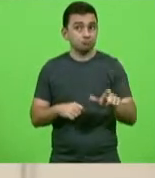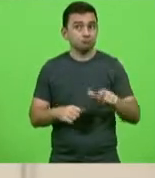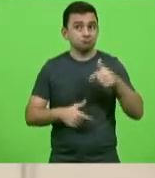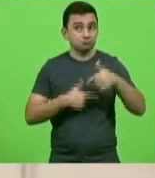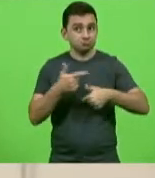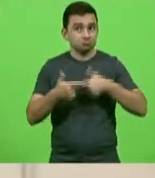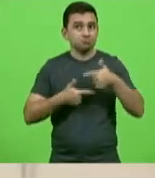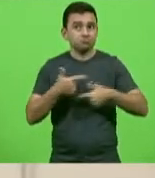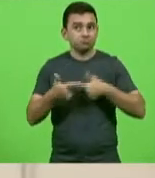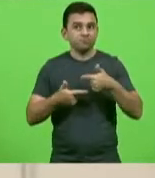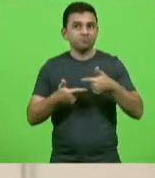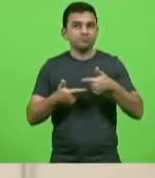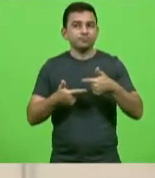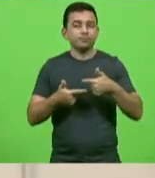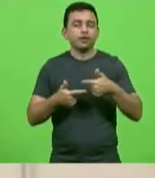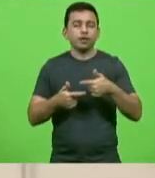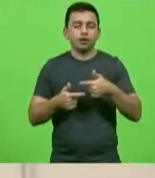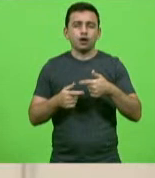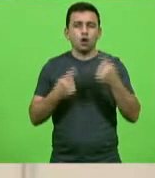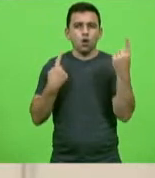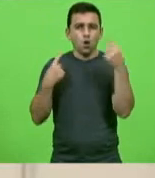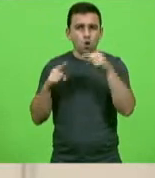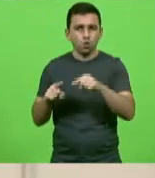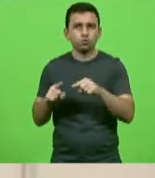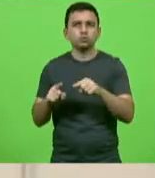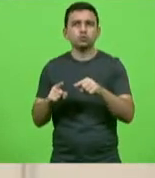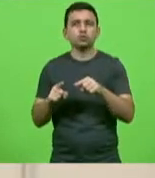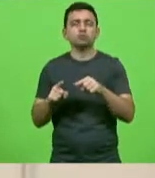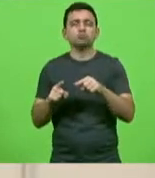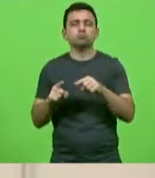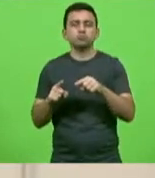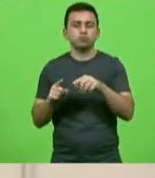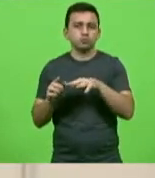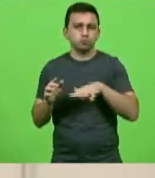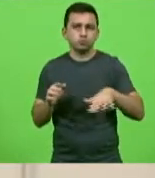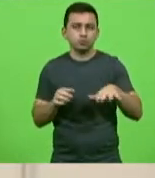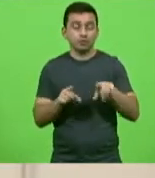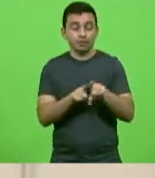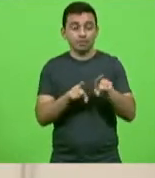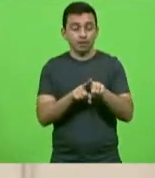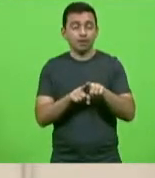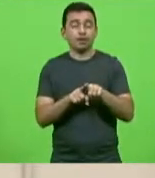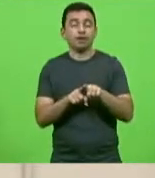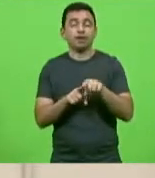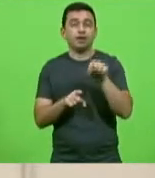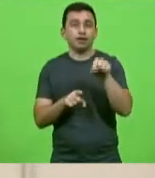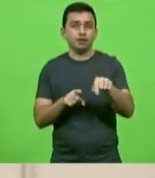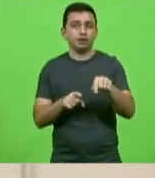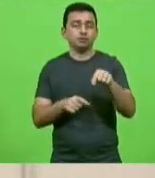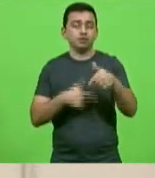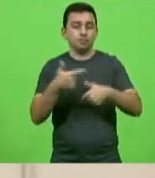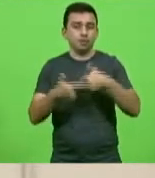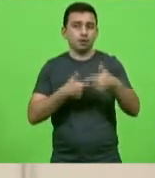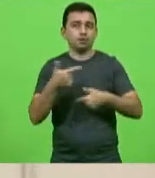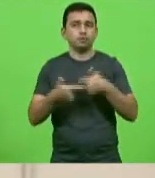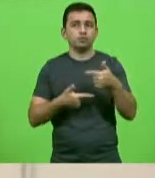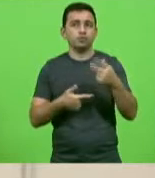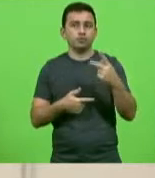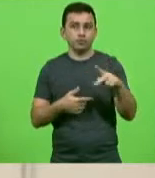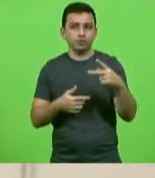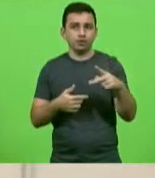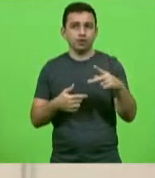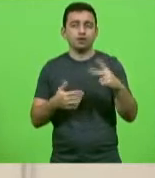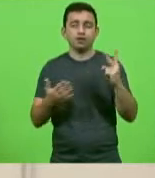da função pública, que ofenda a dignidade, a honra e o decoro do cargo, e, por via de consequência, a probidade